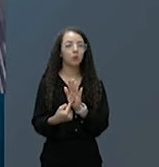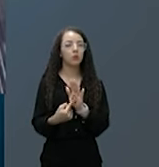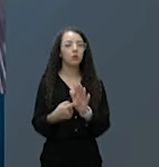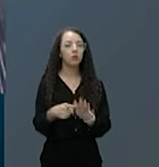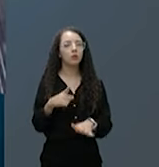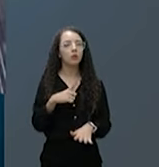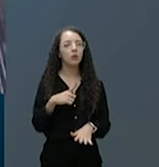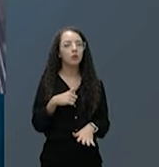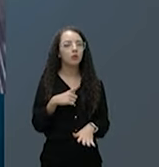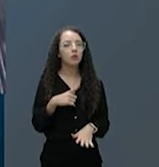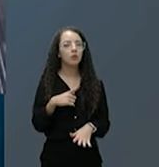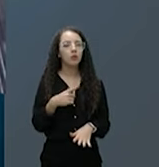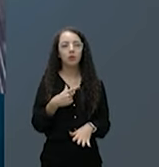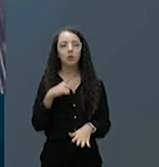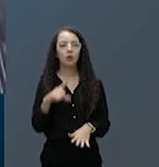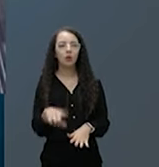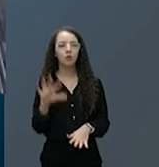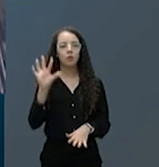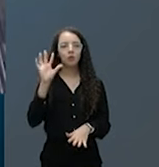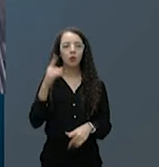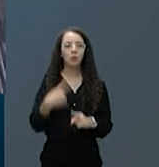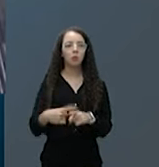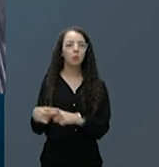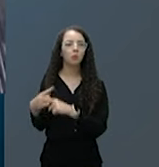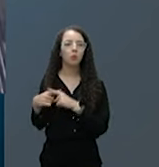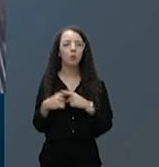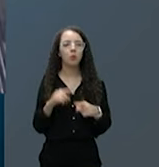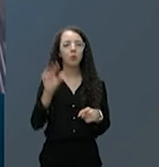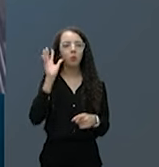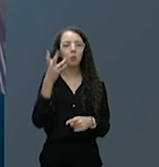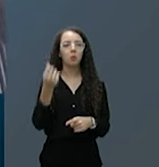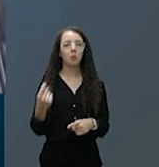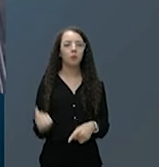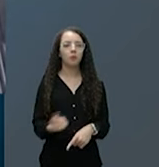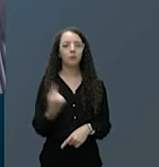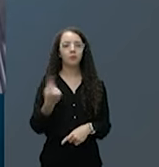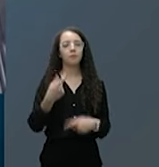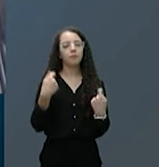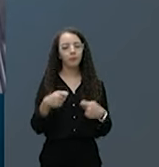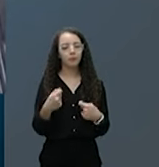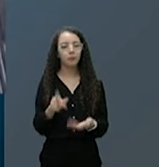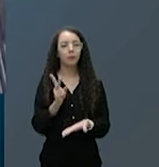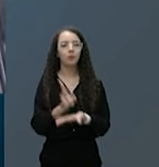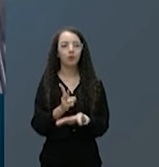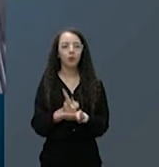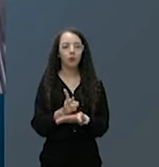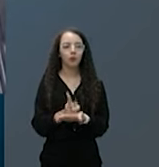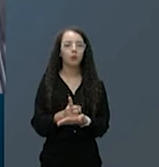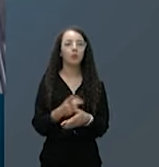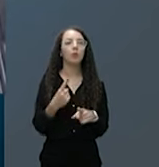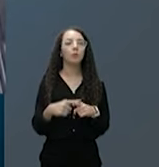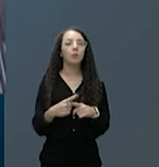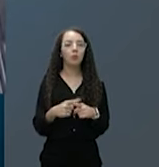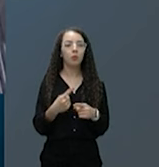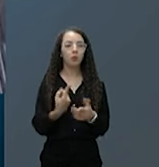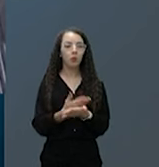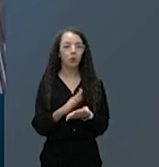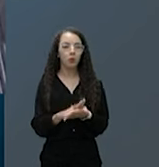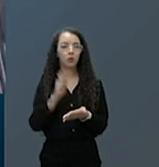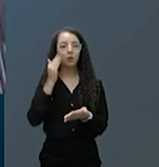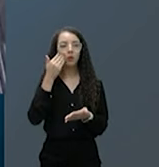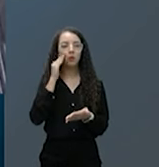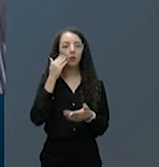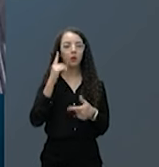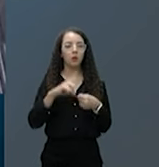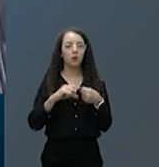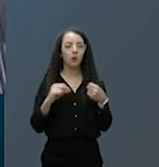razões declinadas pelos agravantes, a decisão monocrática deve ser mantida, isso porque, ao interpretar o artigo 93.9 da